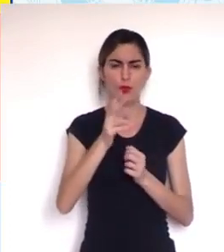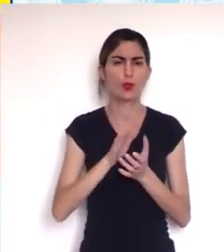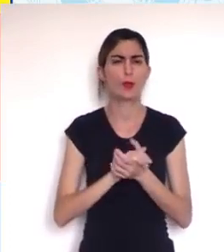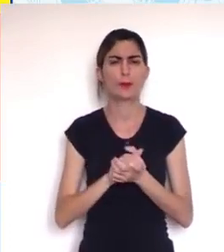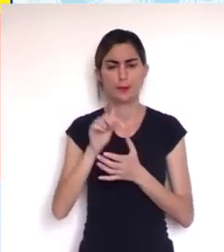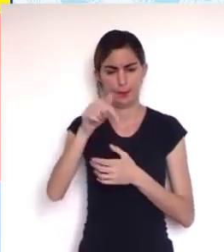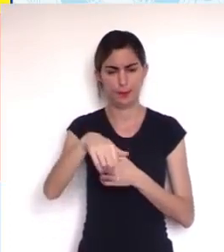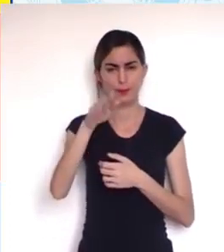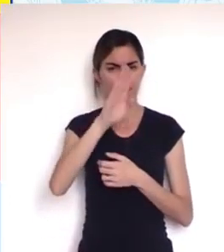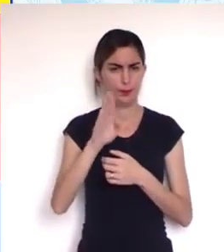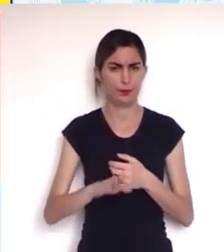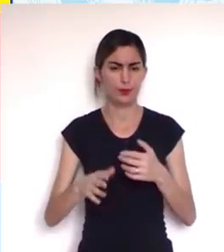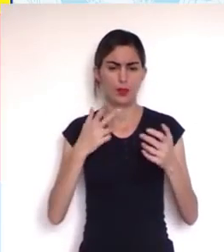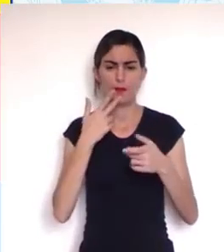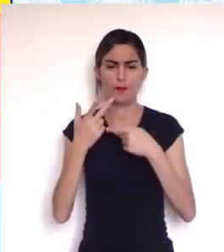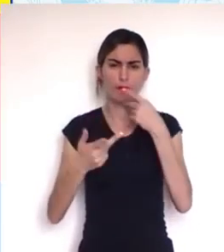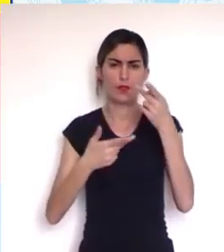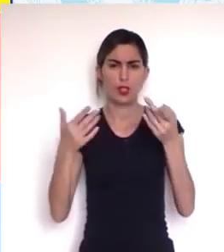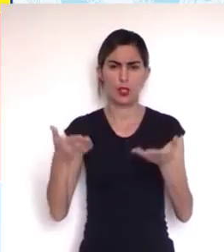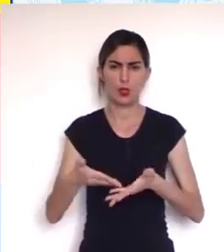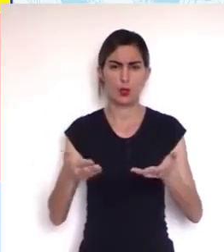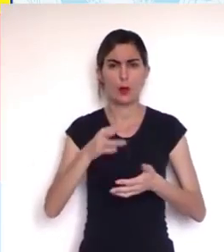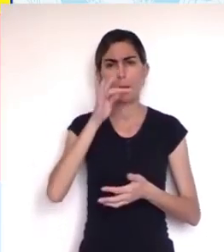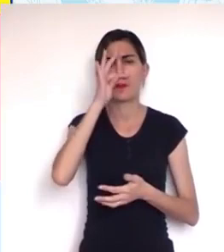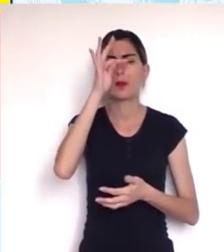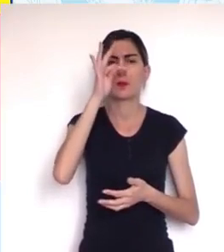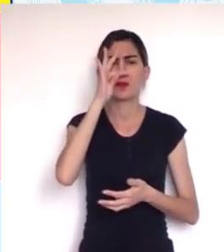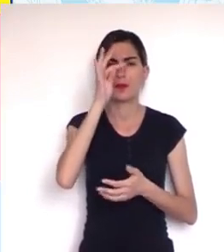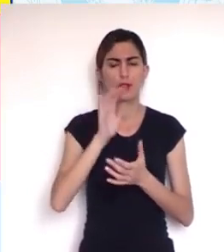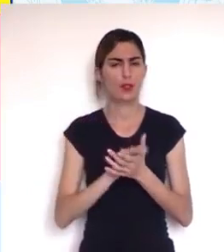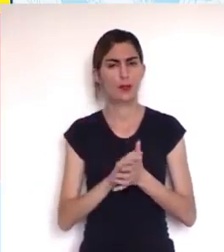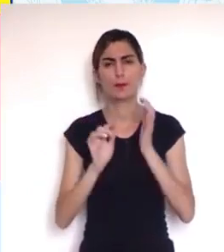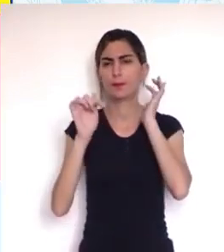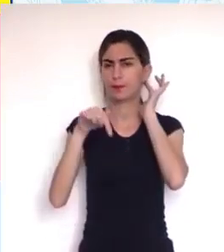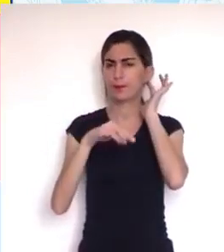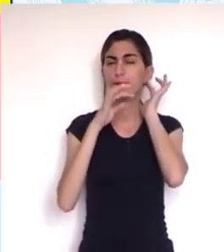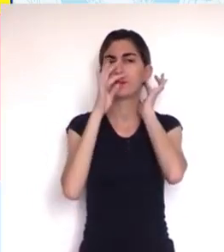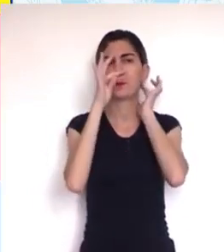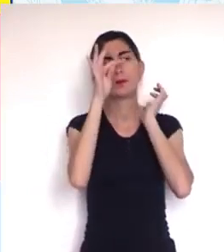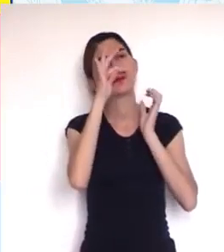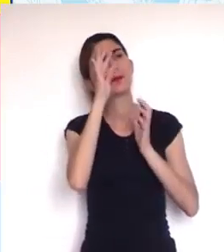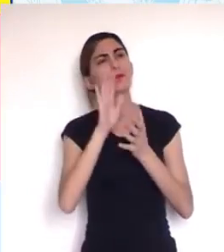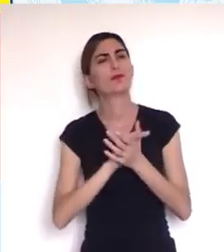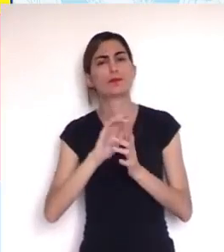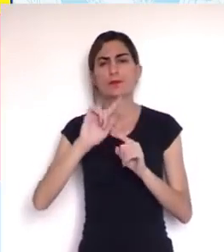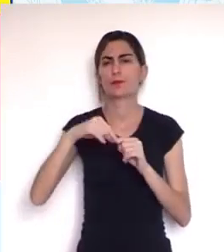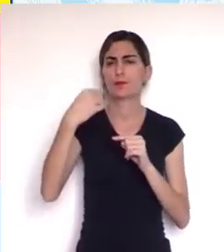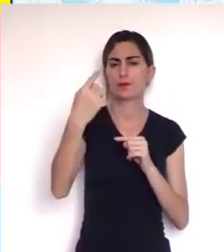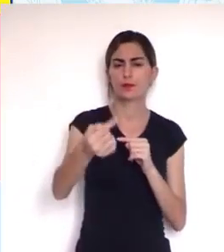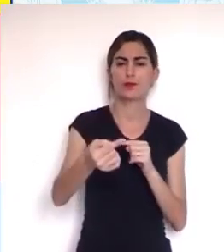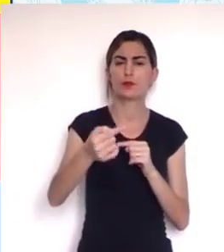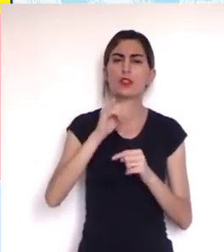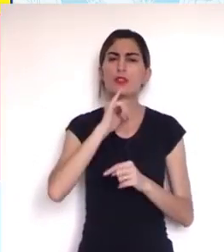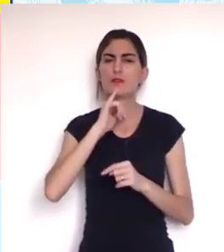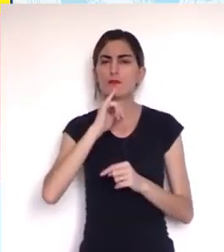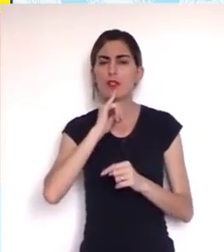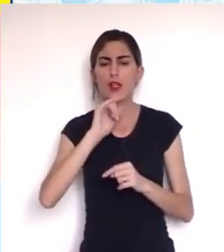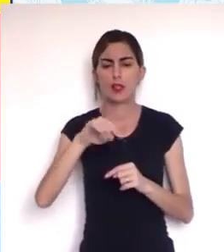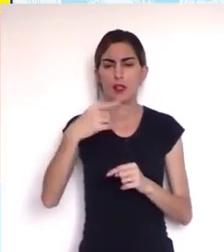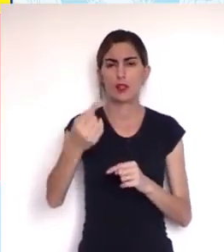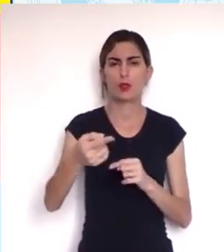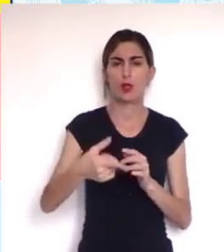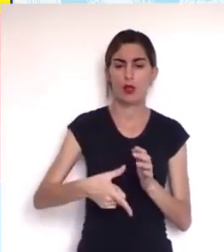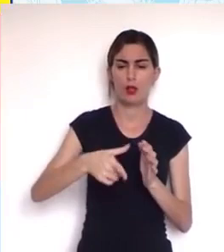do Brasil, vamos agora falar da primavera. A primavera, ela sucede o inverno